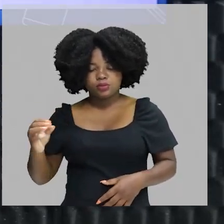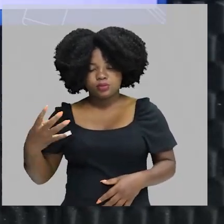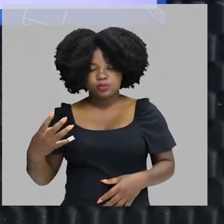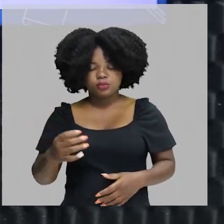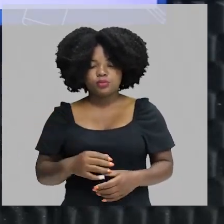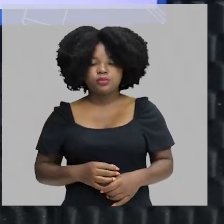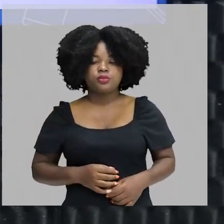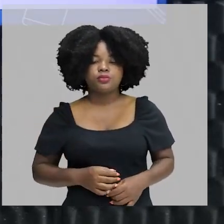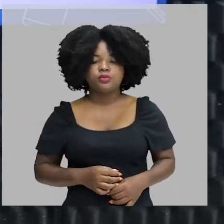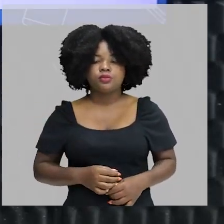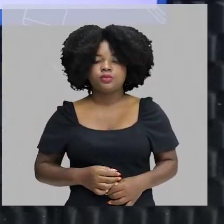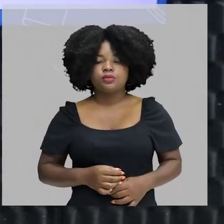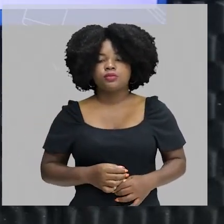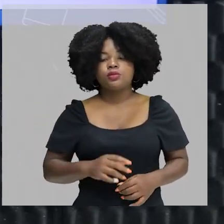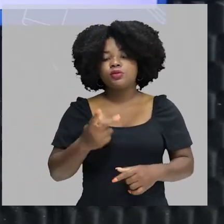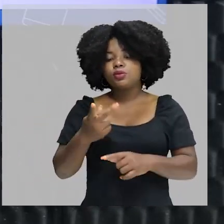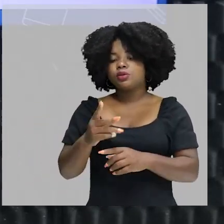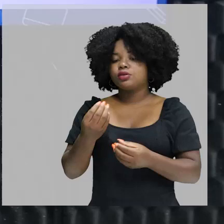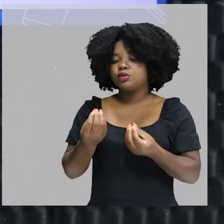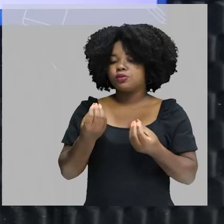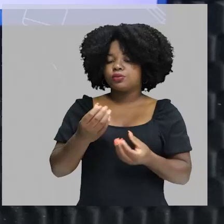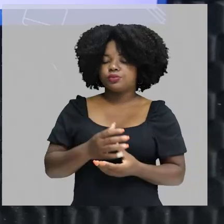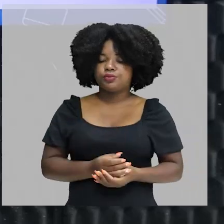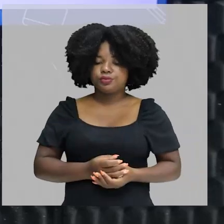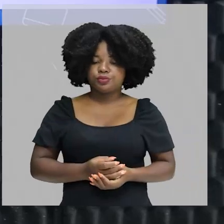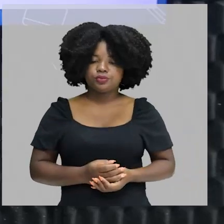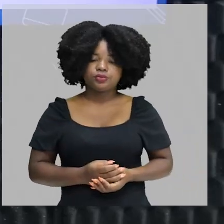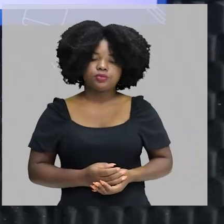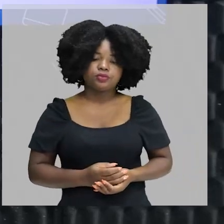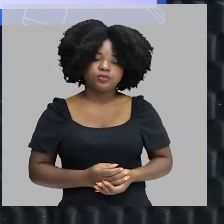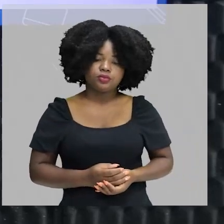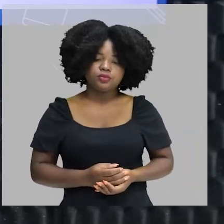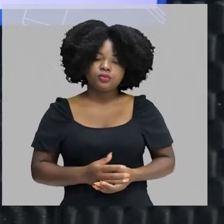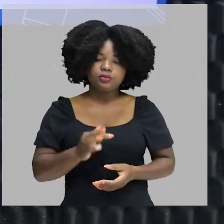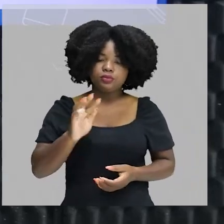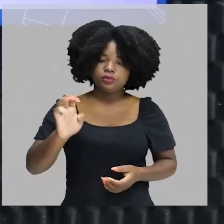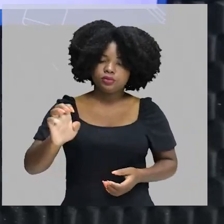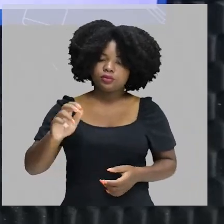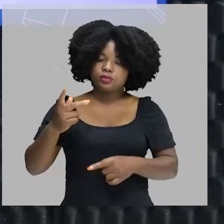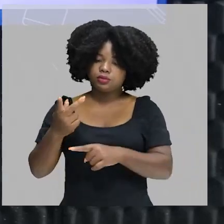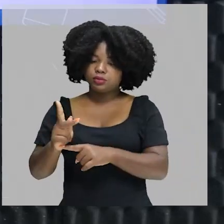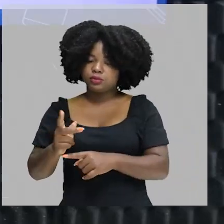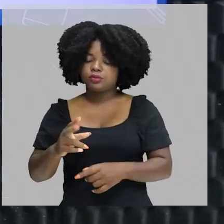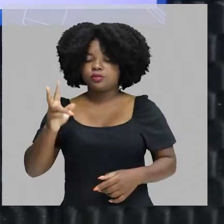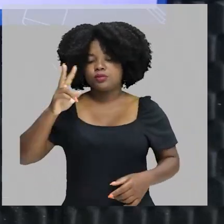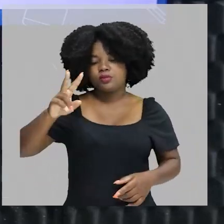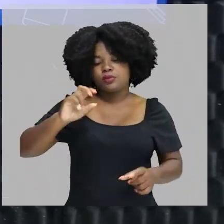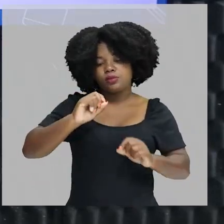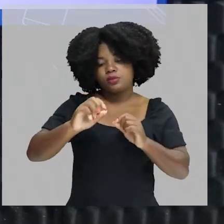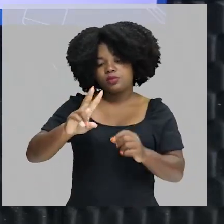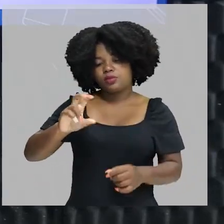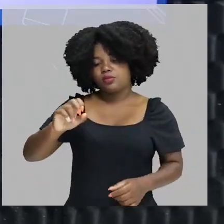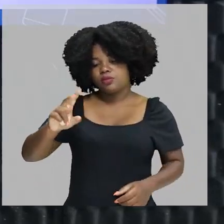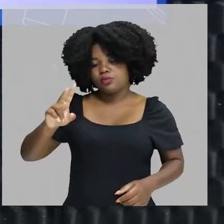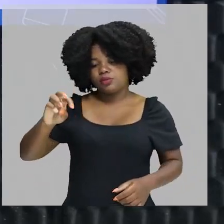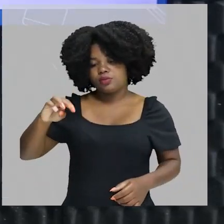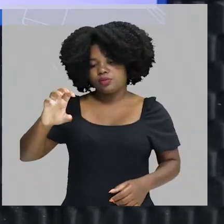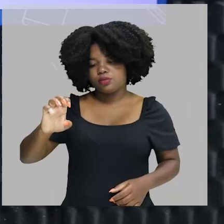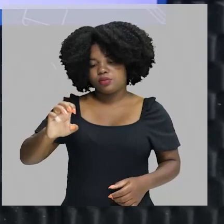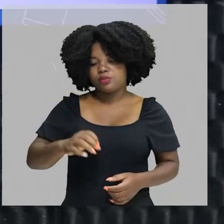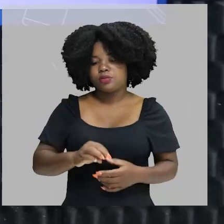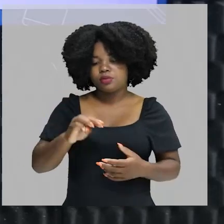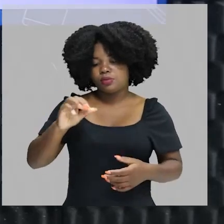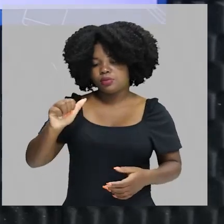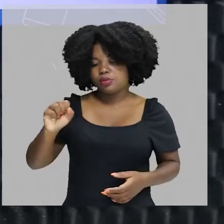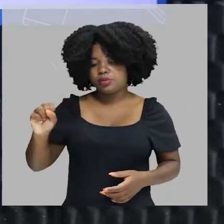ferroso. E o volume de hidrogênio? Vou estabelecer o ferro com hidrogênio, certo? Lembrando que, como é volume, não vou trabalhar